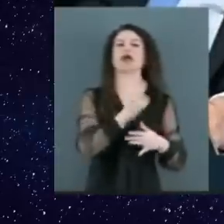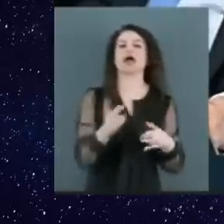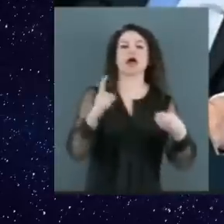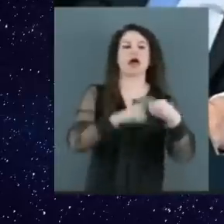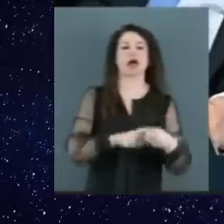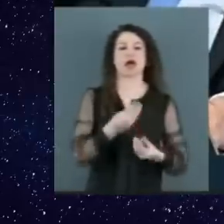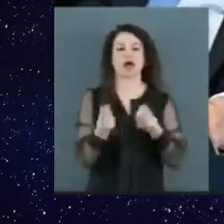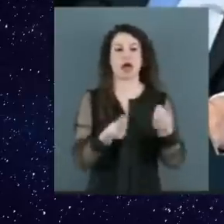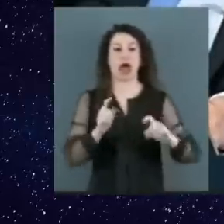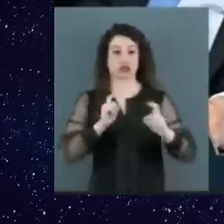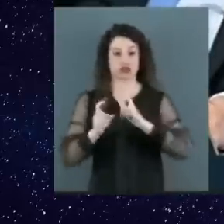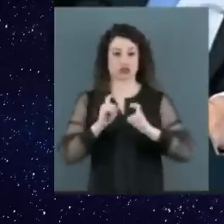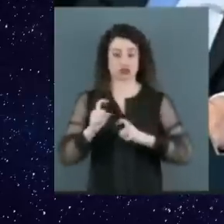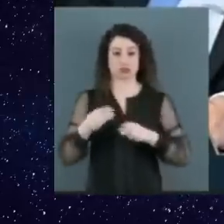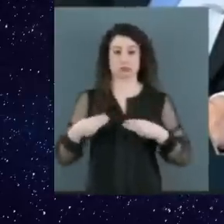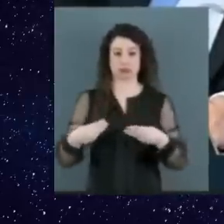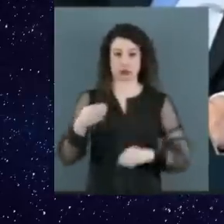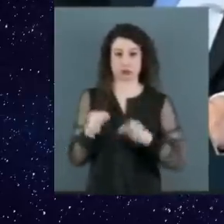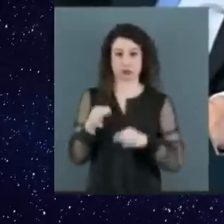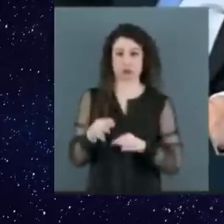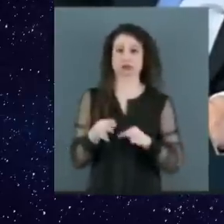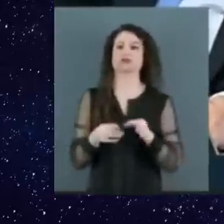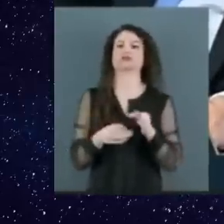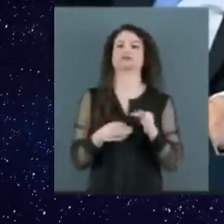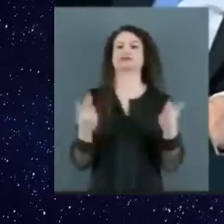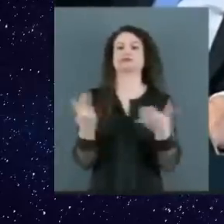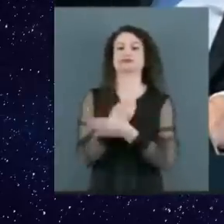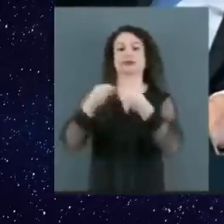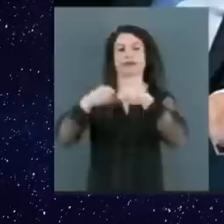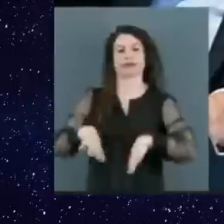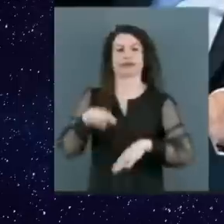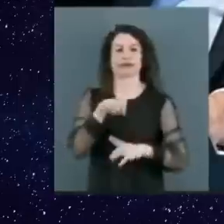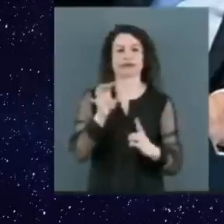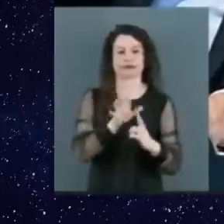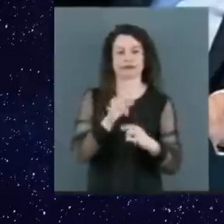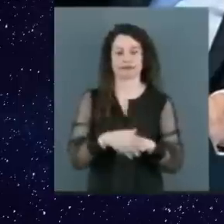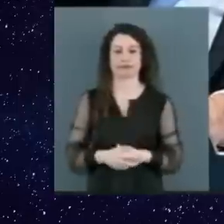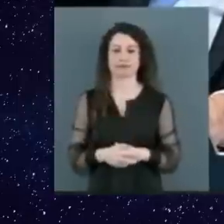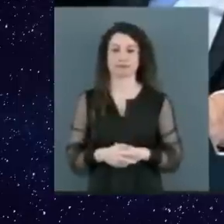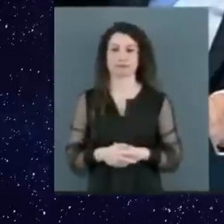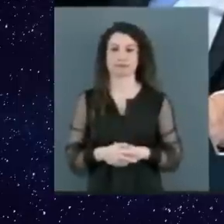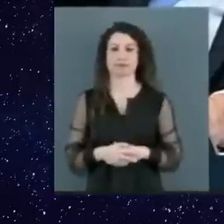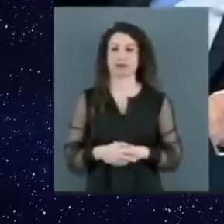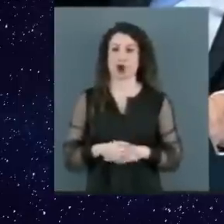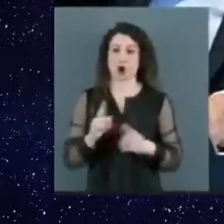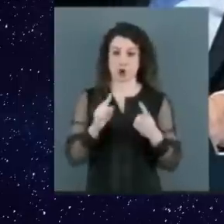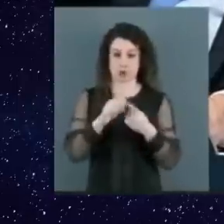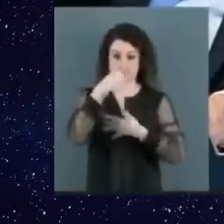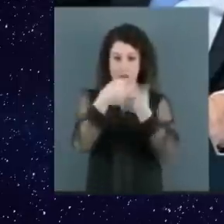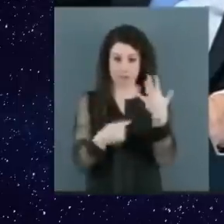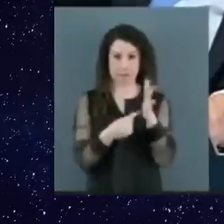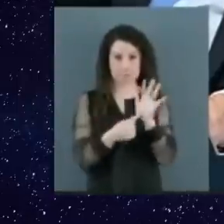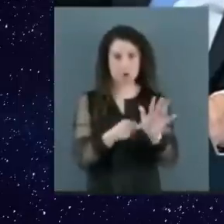condições administrativas do Ministério da Justiça contribuíram para o seu fracasso. Os dados objetivos, ministro, apontam que quando o